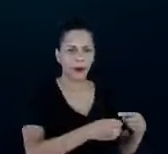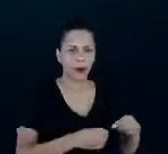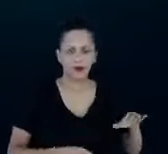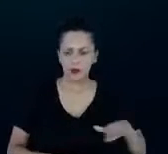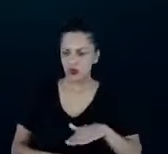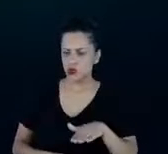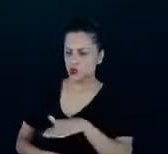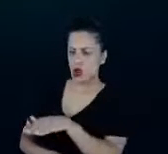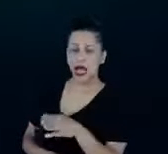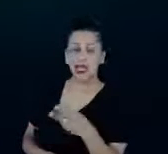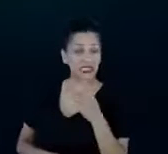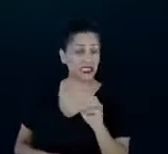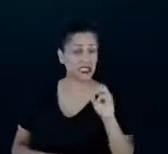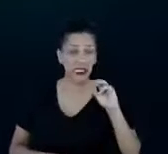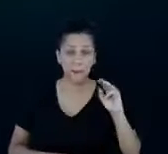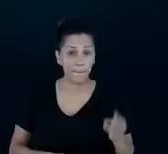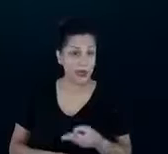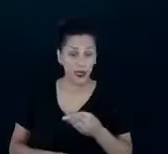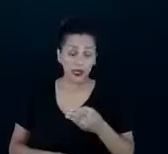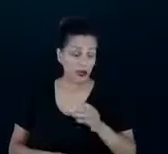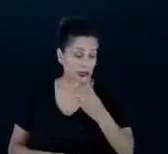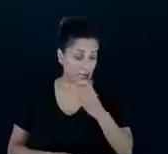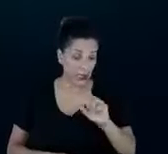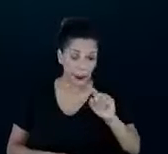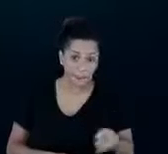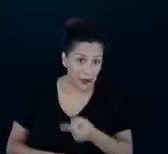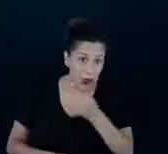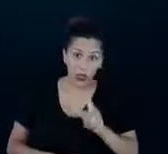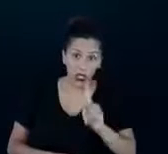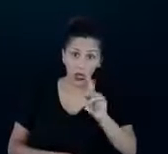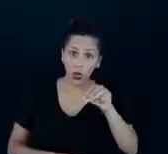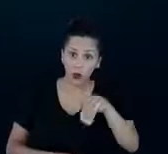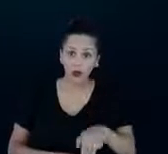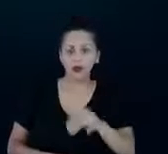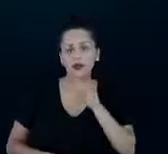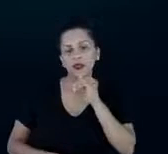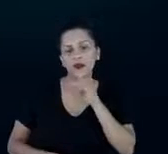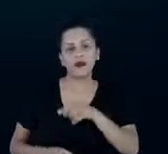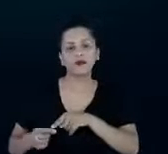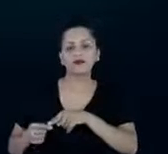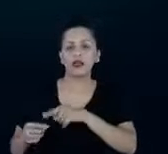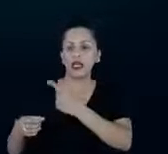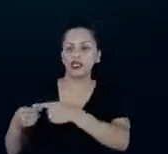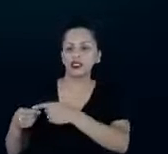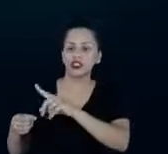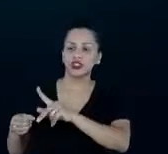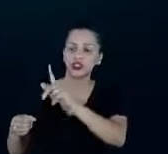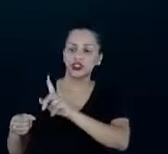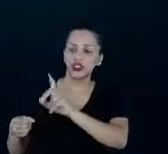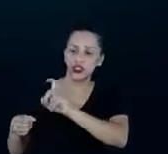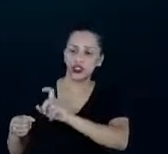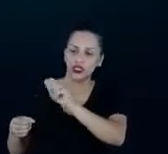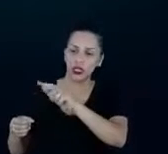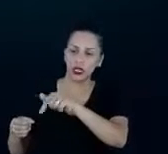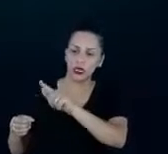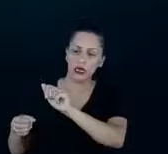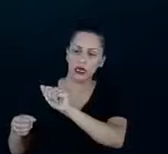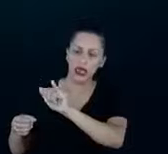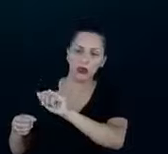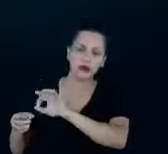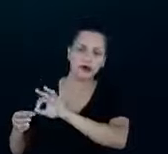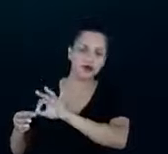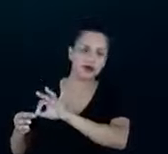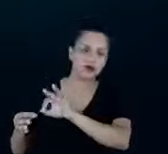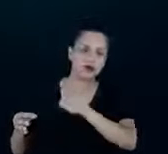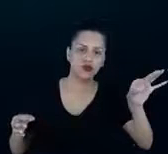muito impressionante Então se consegue ir por exemplo de Xangai a Pequim 1.500 km em álcool 5:00 o negócio